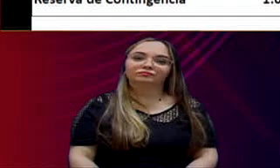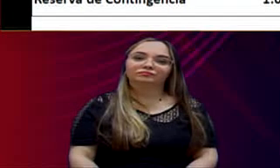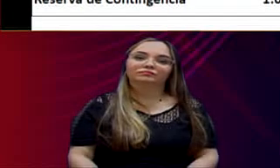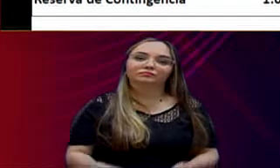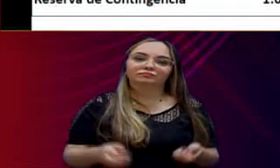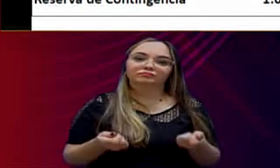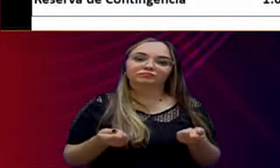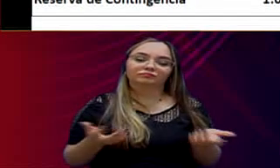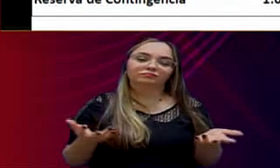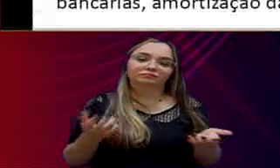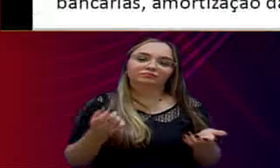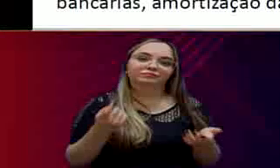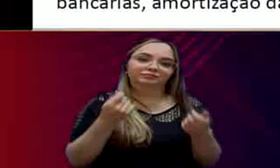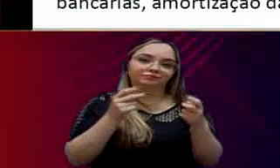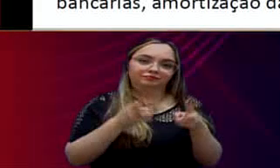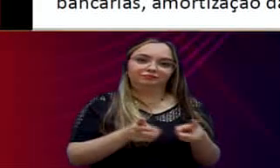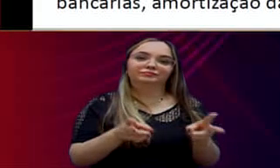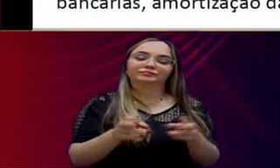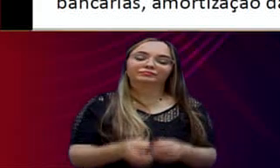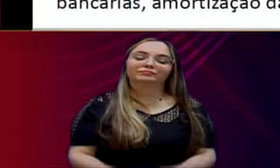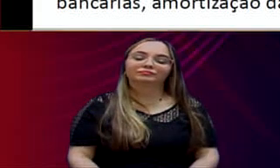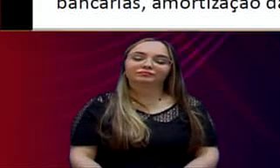despesa de caráter continuado